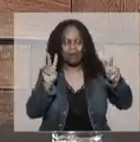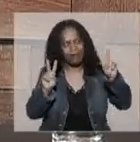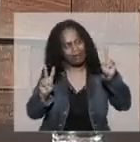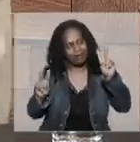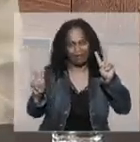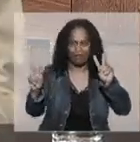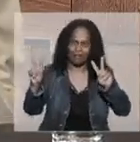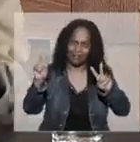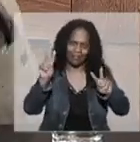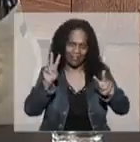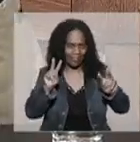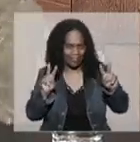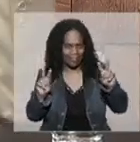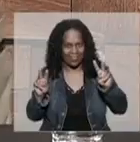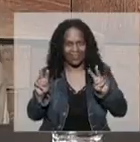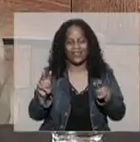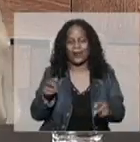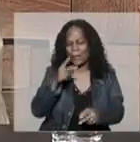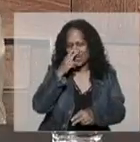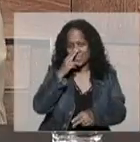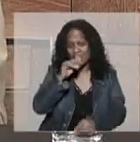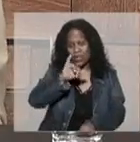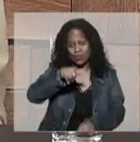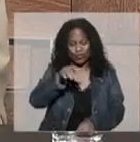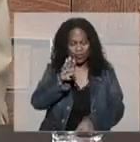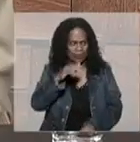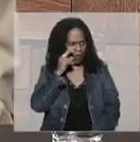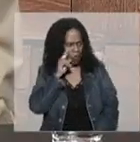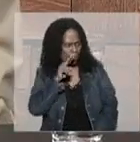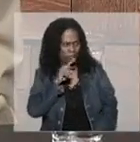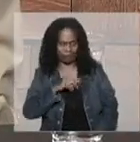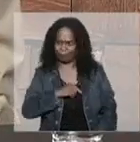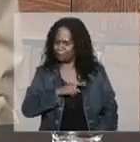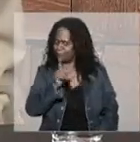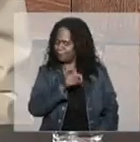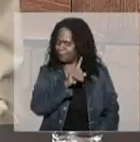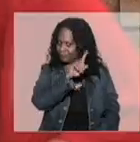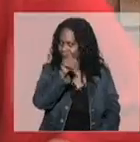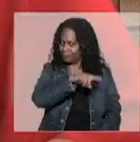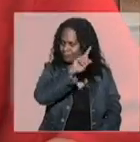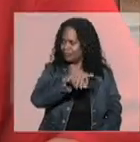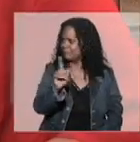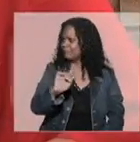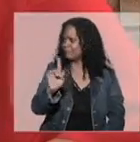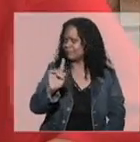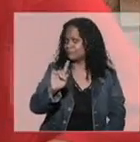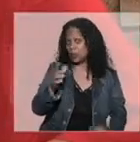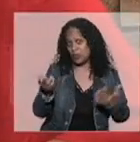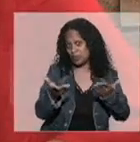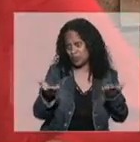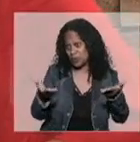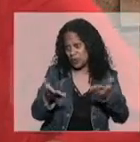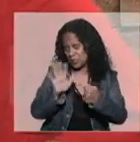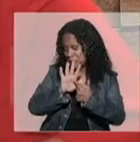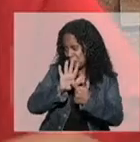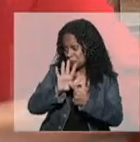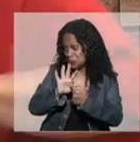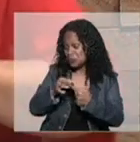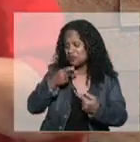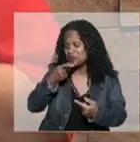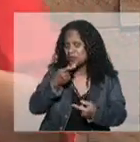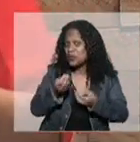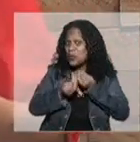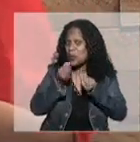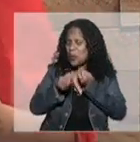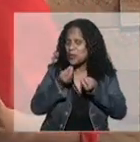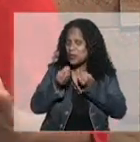pneu. Ah, é? E o estilo JB não me permitiu entrar. Então você está vendo que o perfil revela o lado B das pessoas. Tá vendo? Ninguém